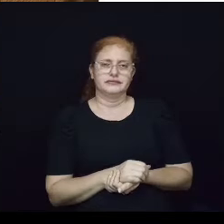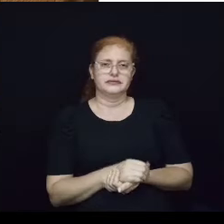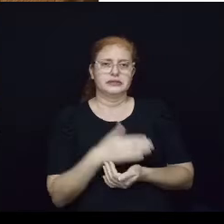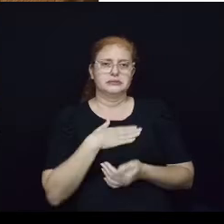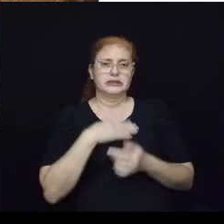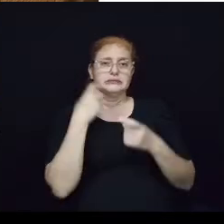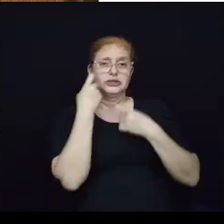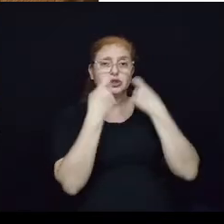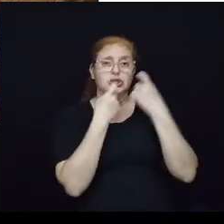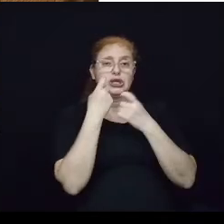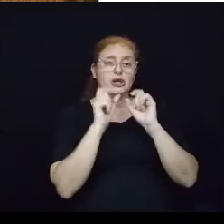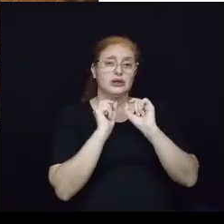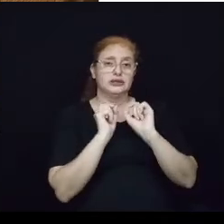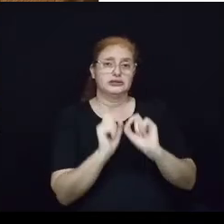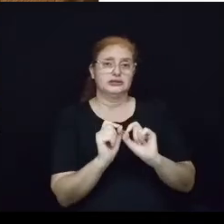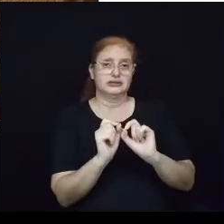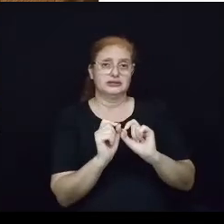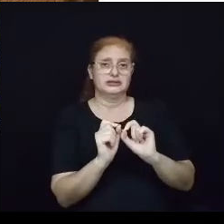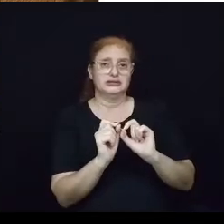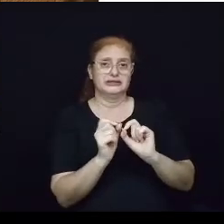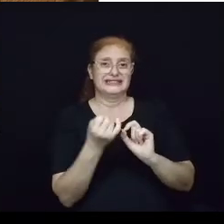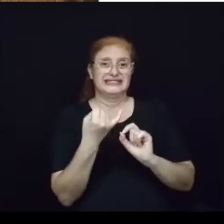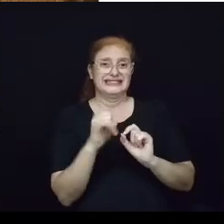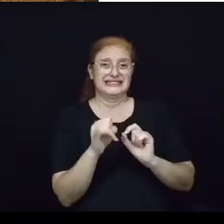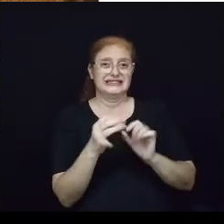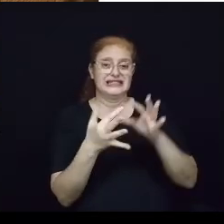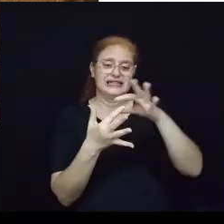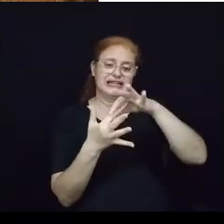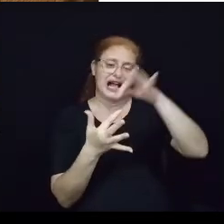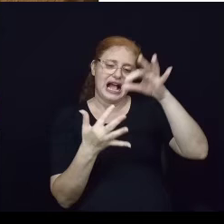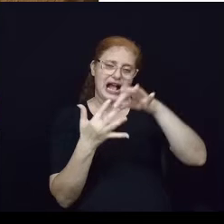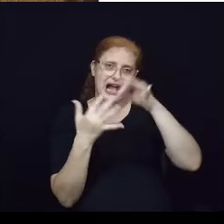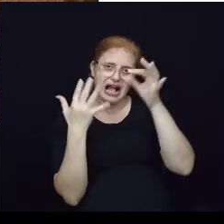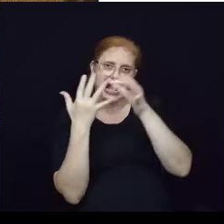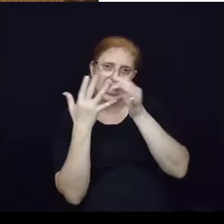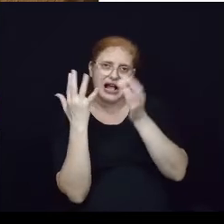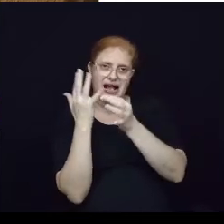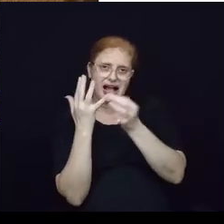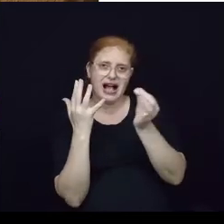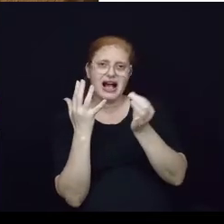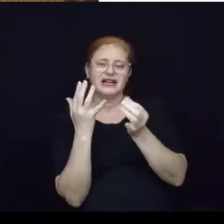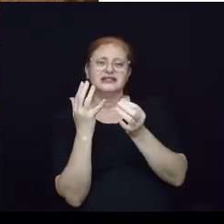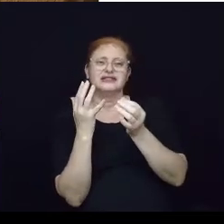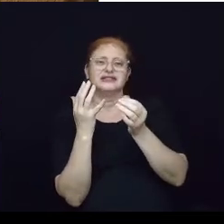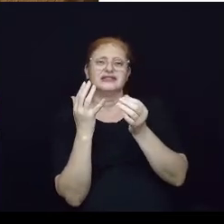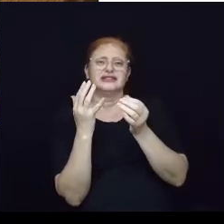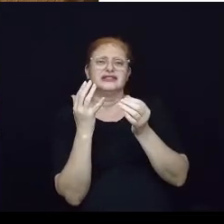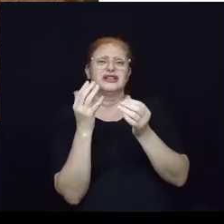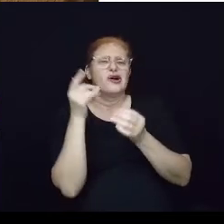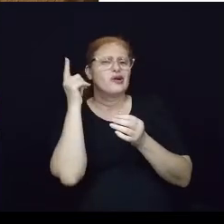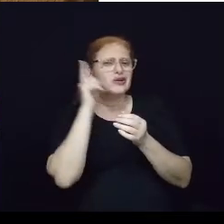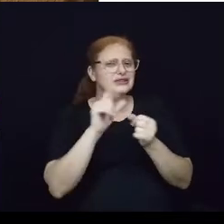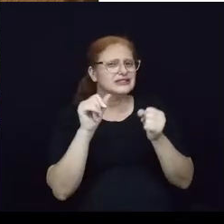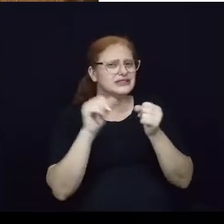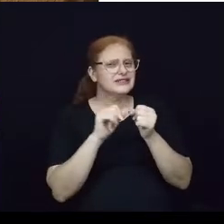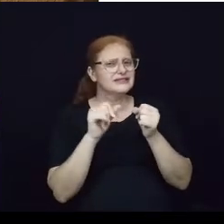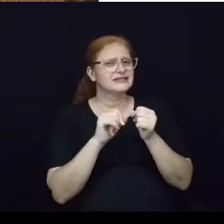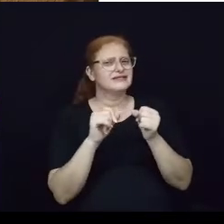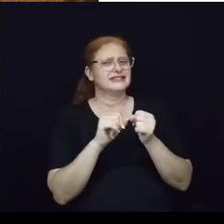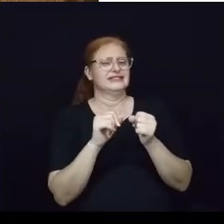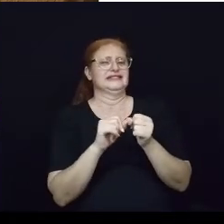A minha preocupação era se o número de galhos seria adequado para a minha capacidade